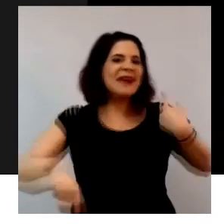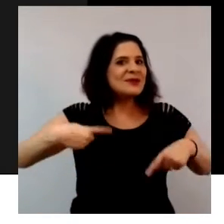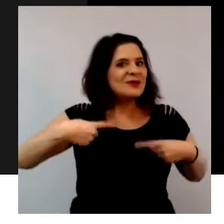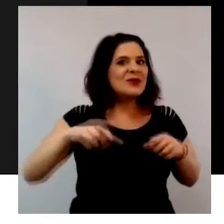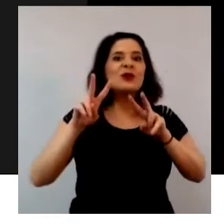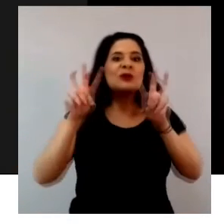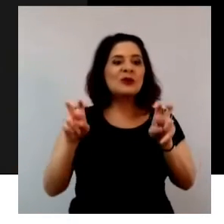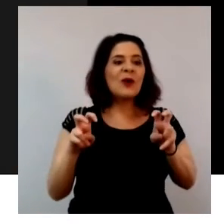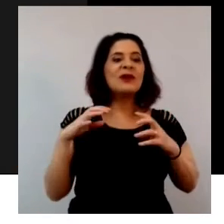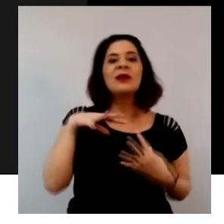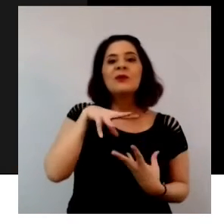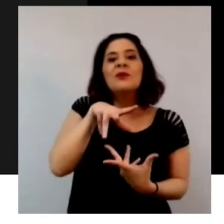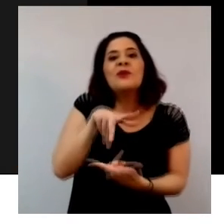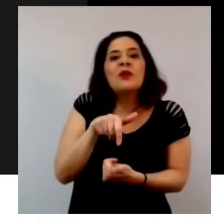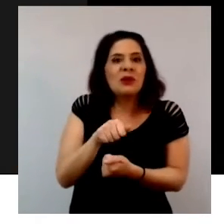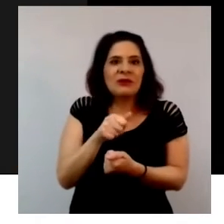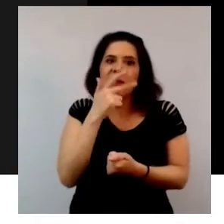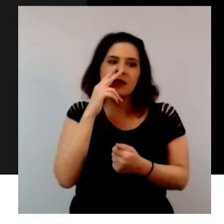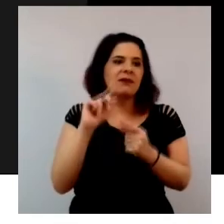Tá? A gente tem